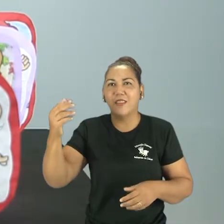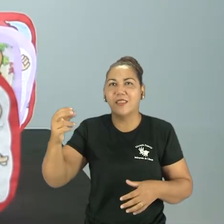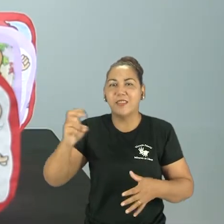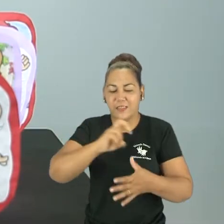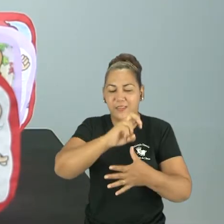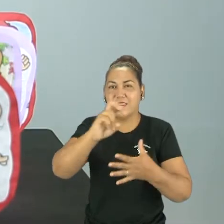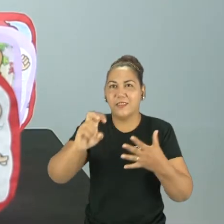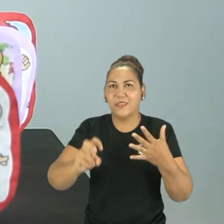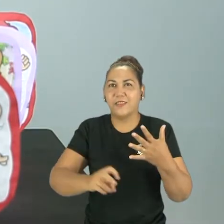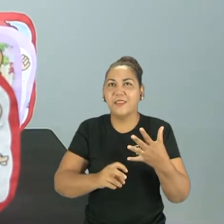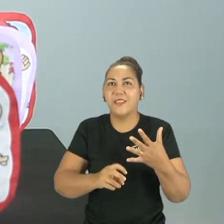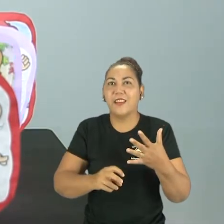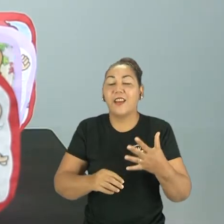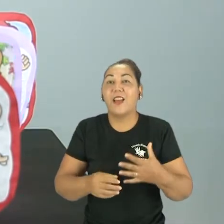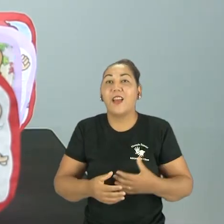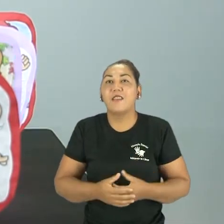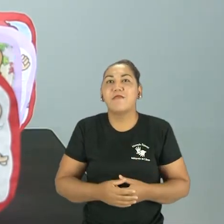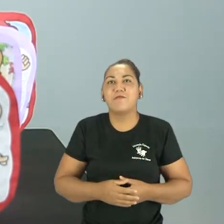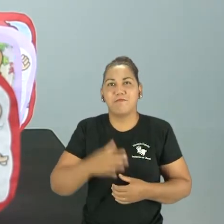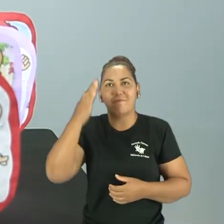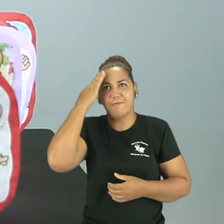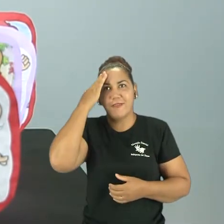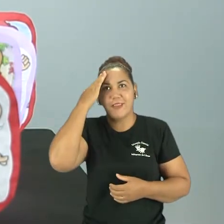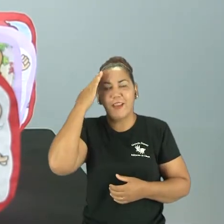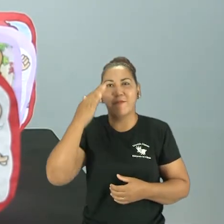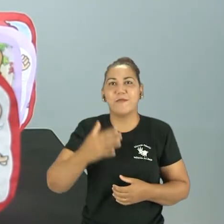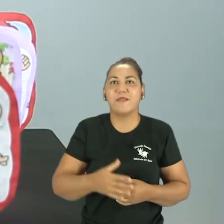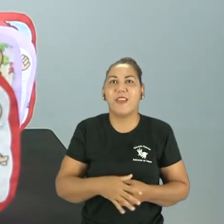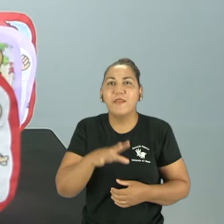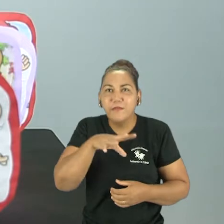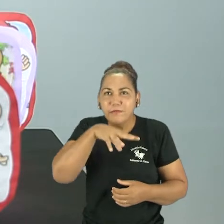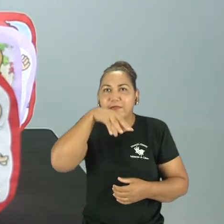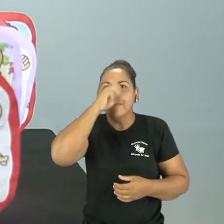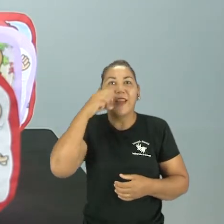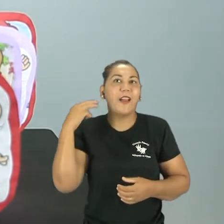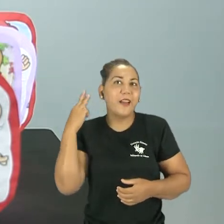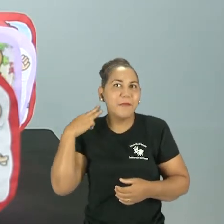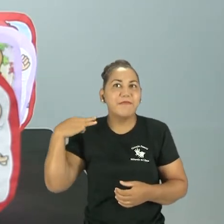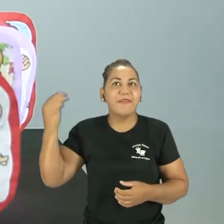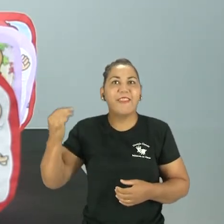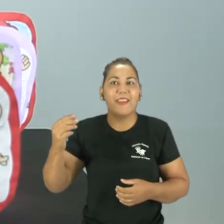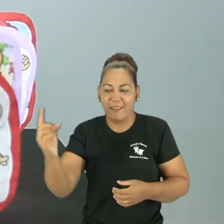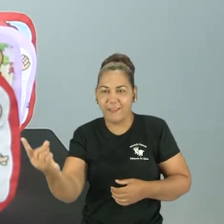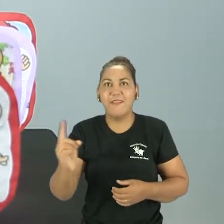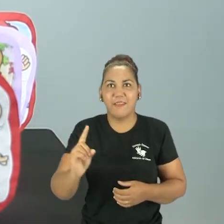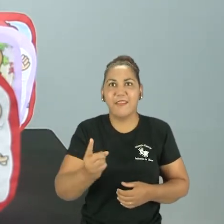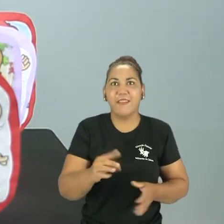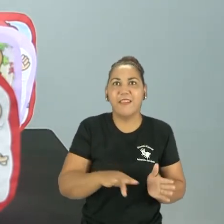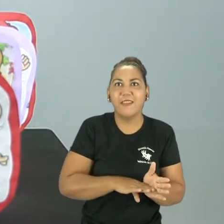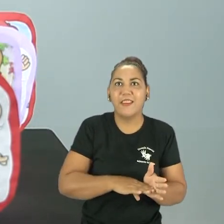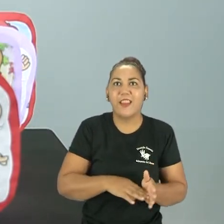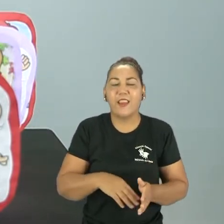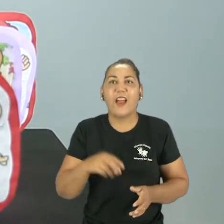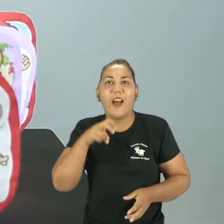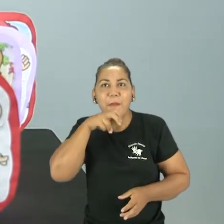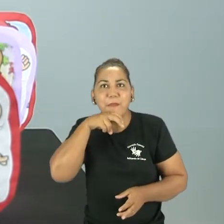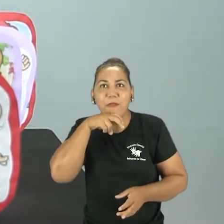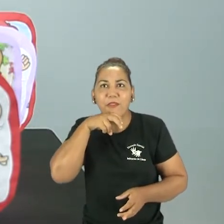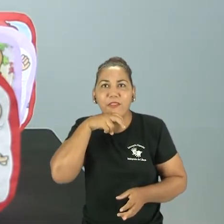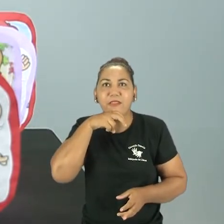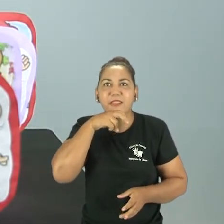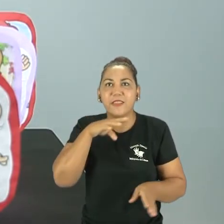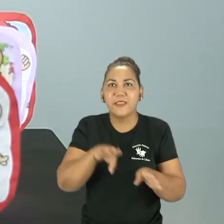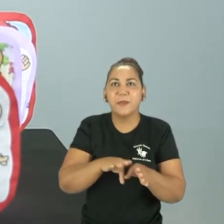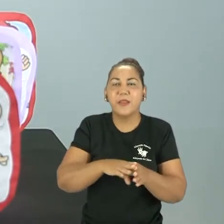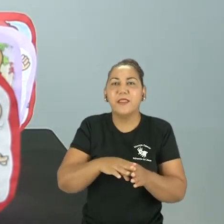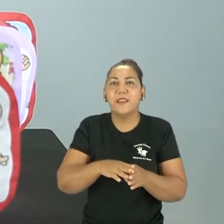bem aguçados. Então, ela sabe quando é a Magali que está chegando, porque sempre está comendo alguma coisa. Ela sabe quando é a Mônica, porque ela sente o vento,